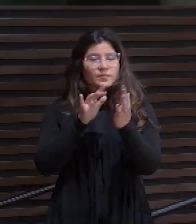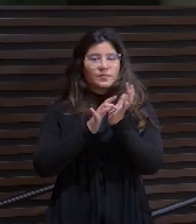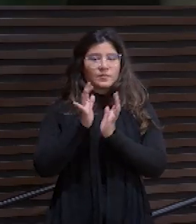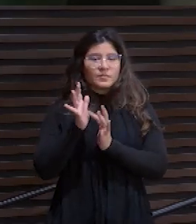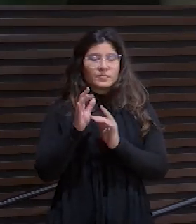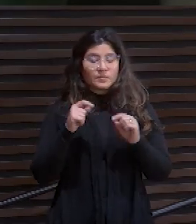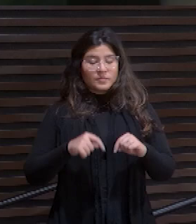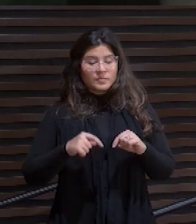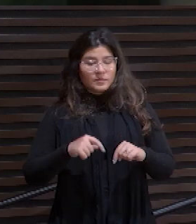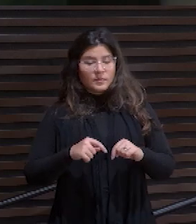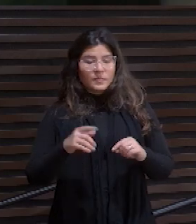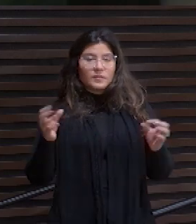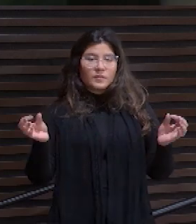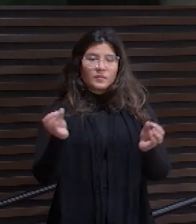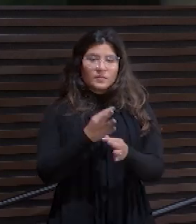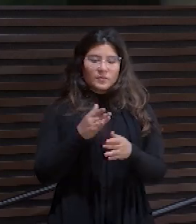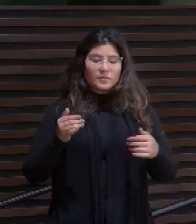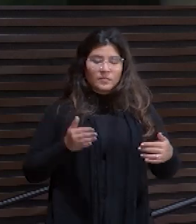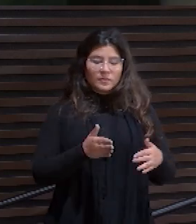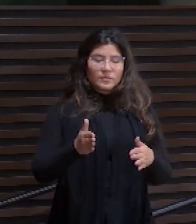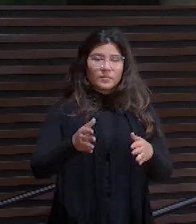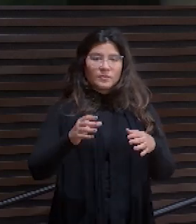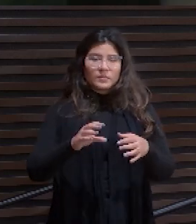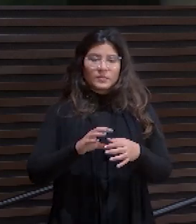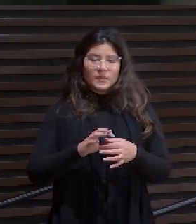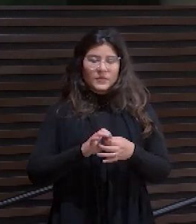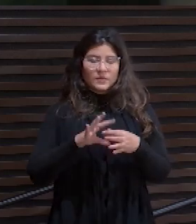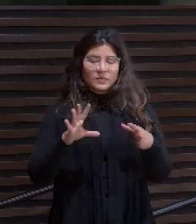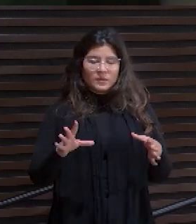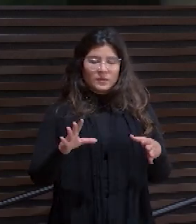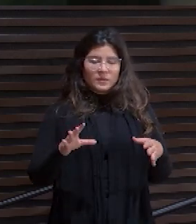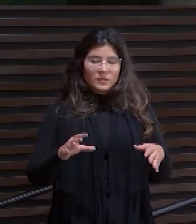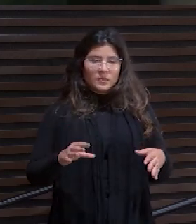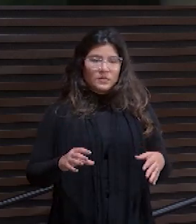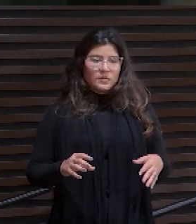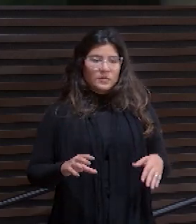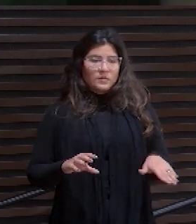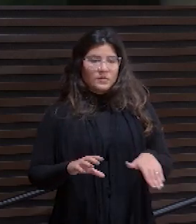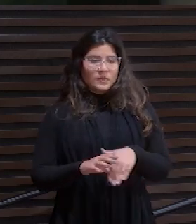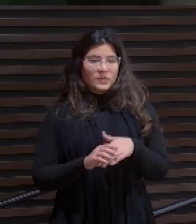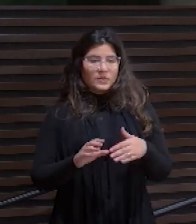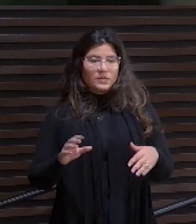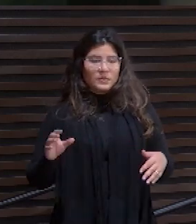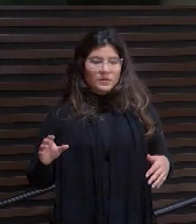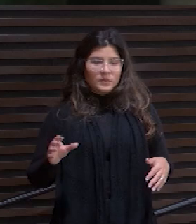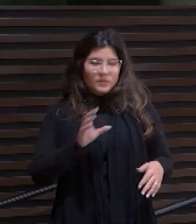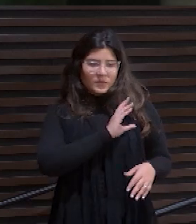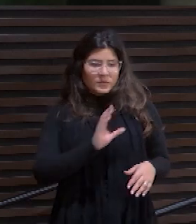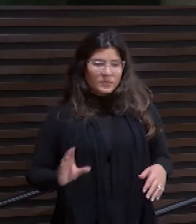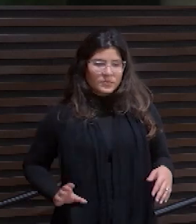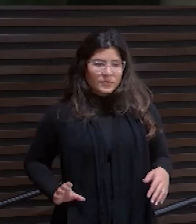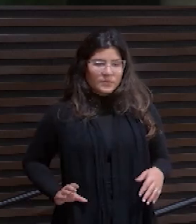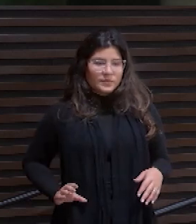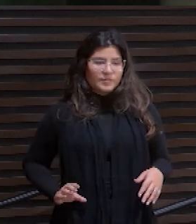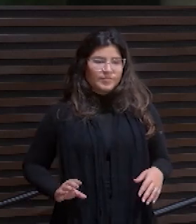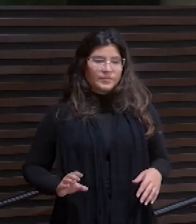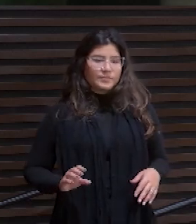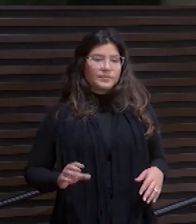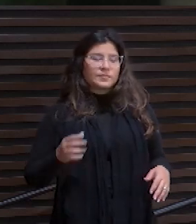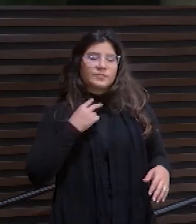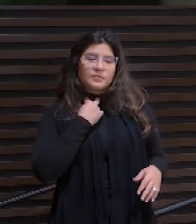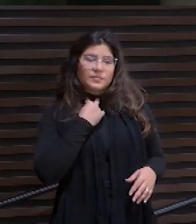O novo caminho da liberdade na salvação em Cristo não deve ser estragado com cerimônias, sombras